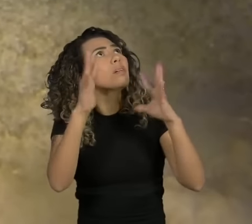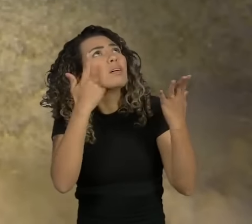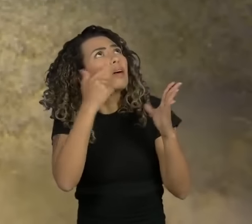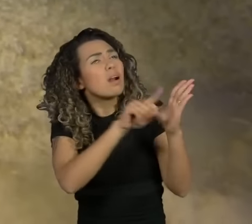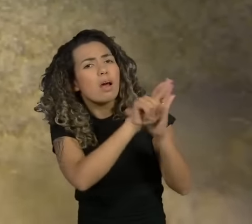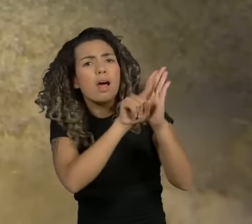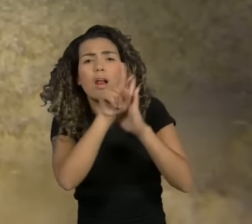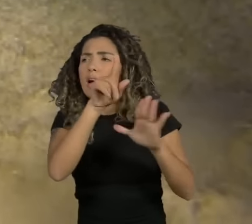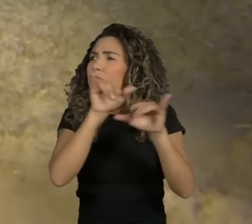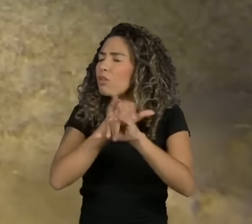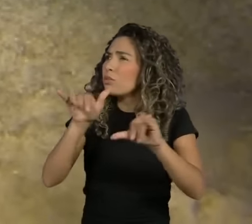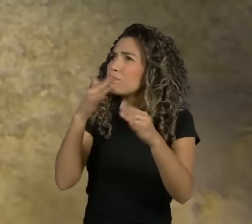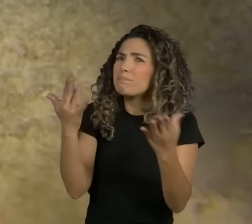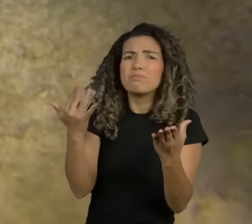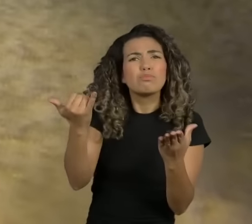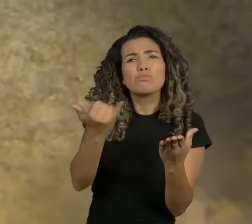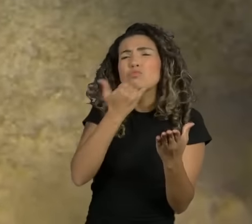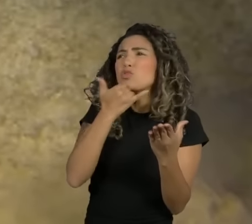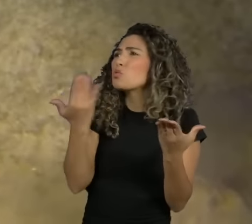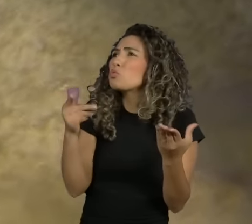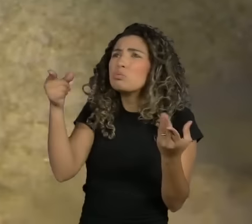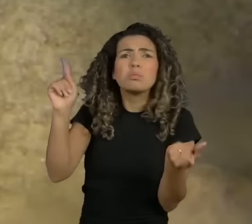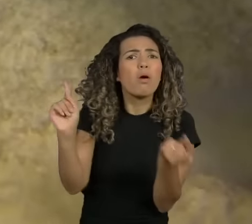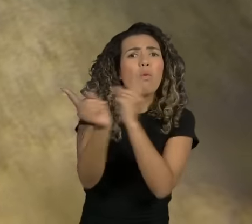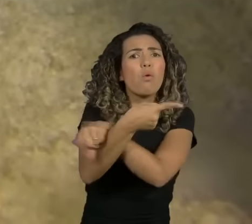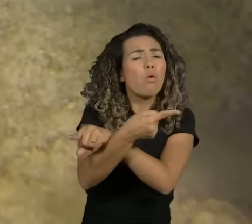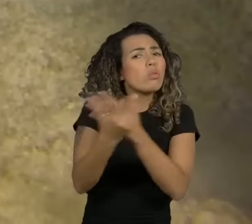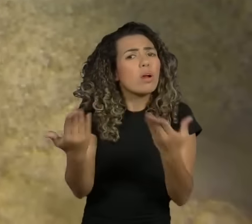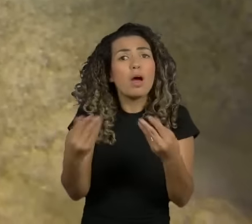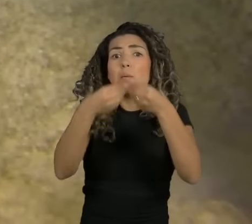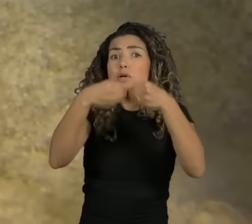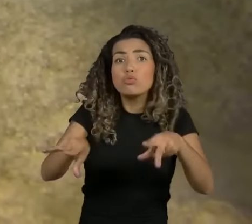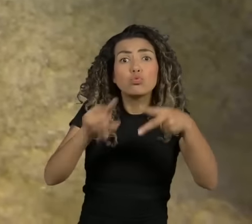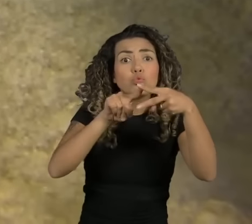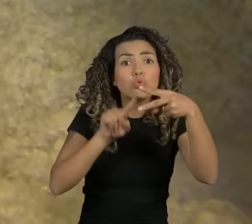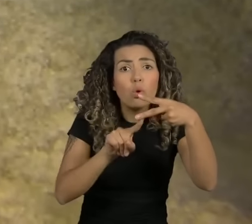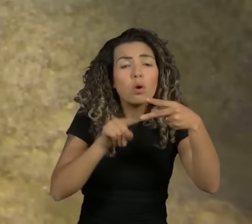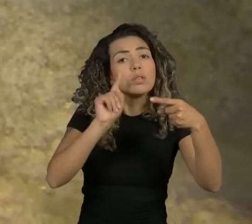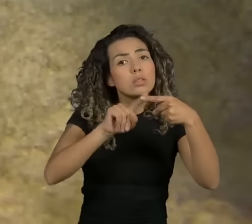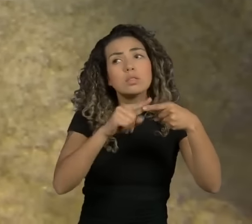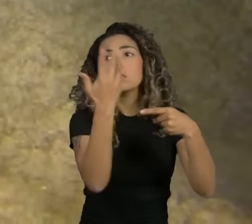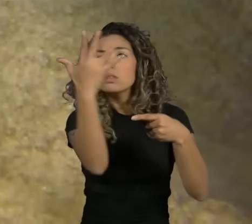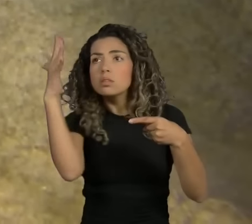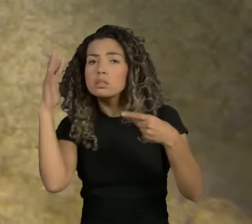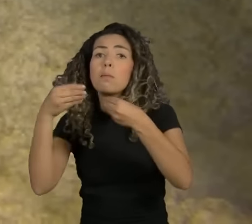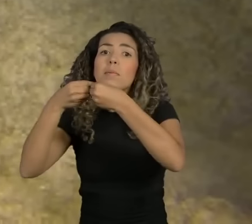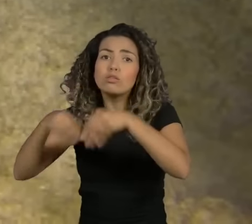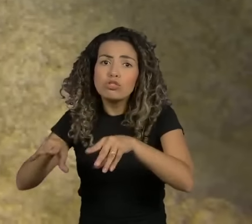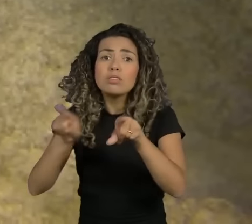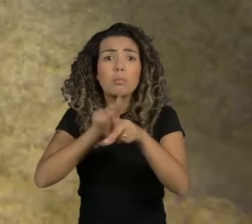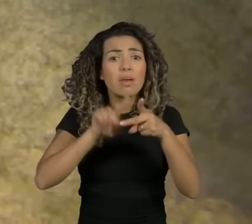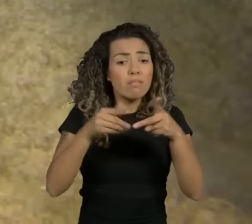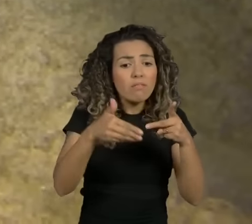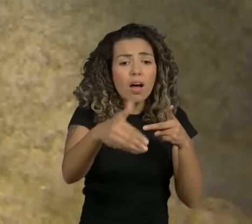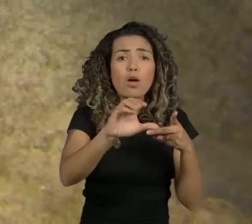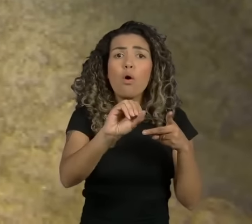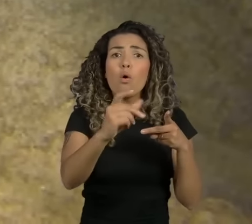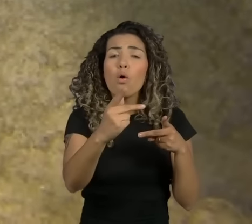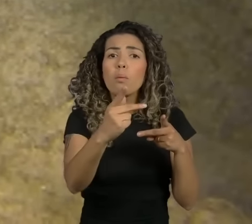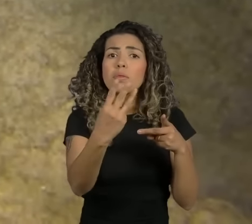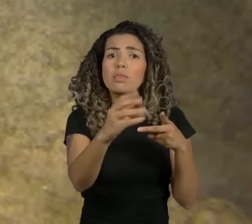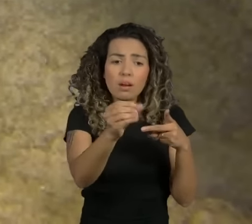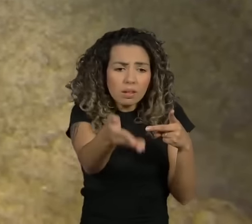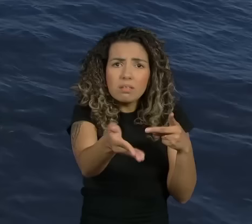medida como uma dupla sabotagem, tanto ao planeta quanto à Conferência Climática da ONU, que o Brasil